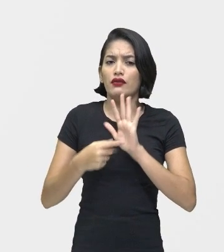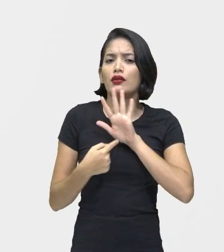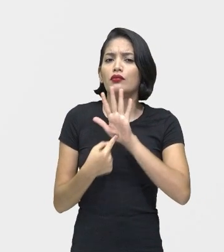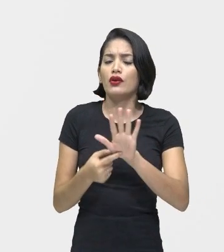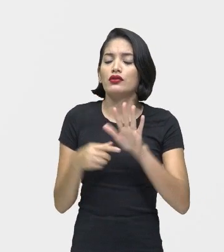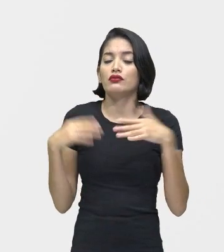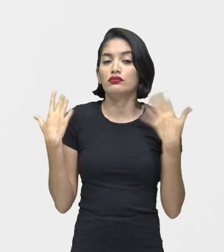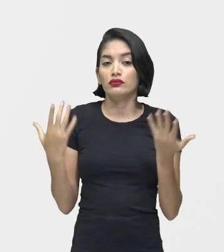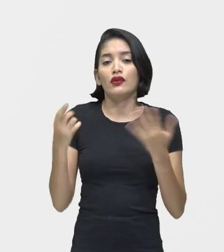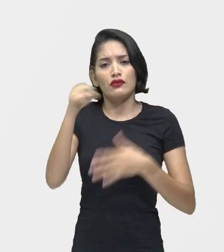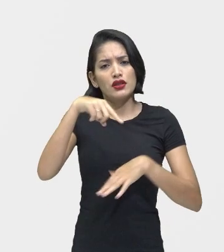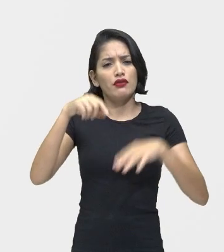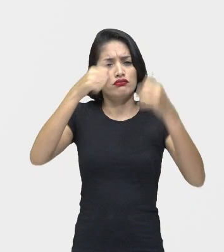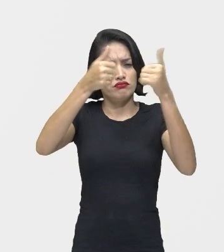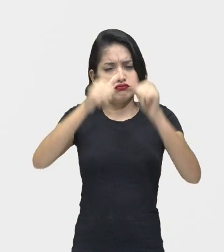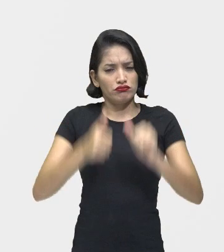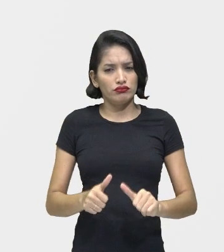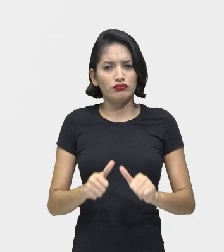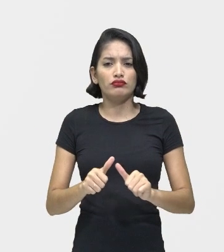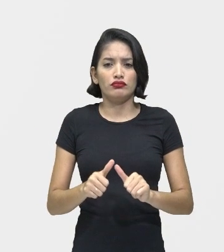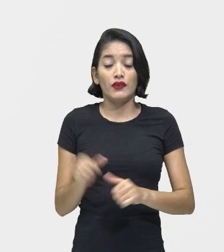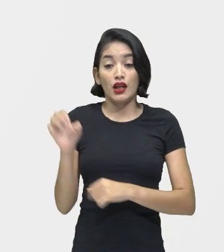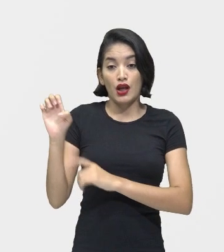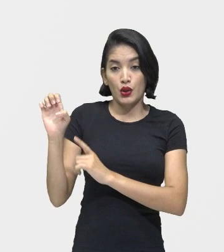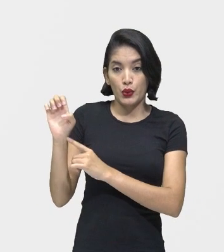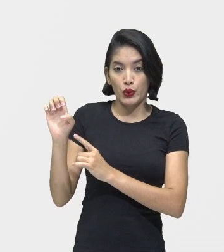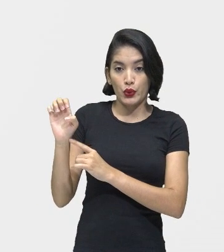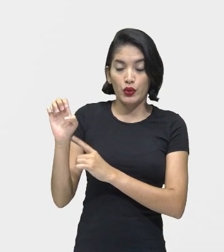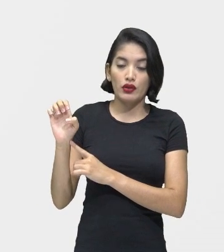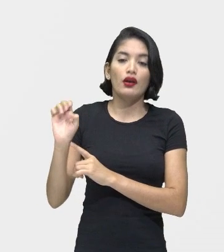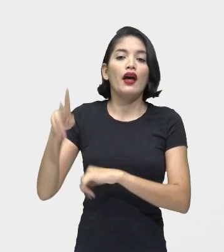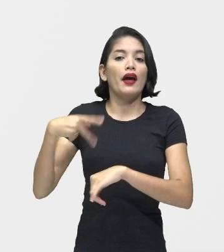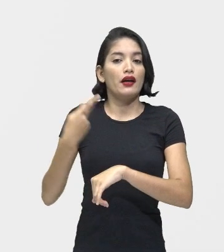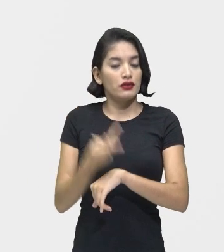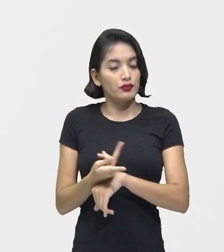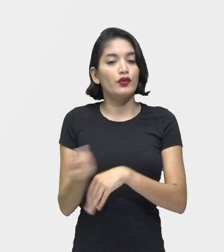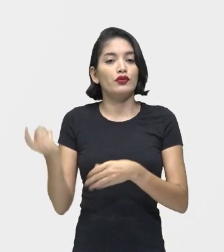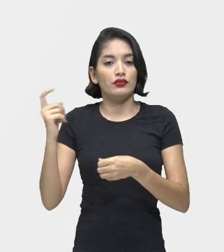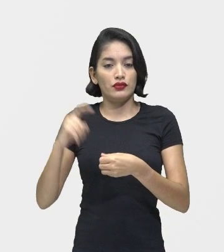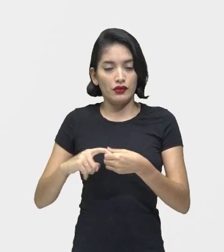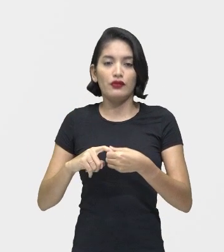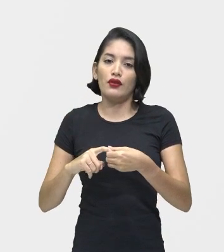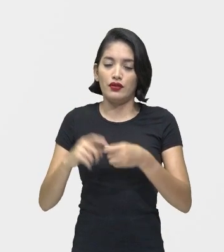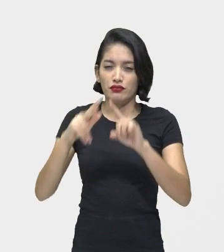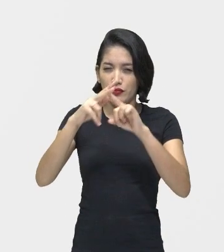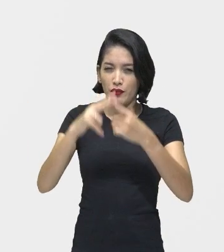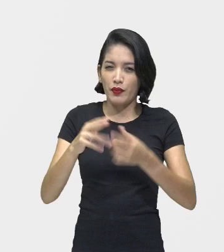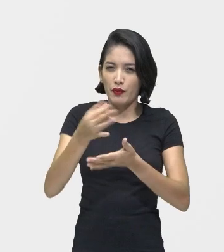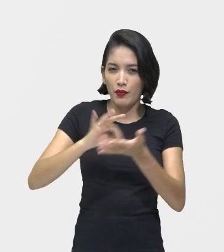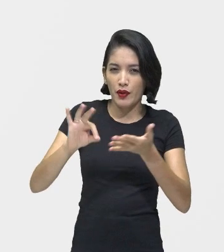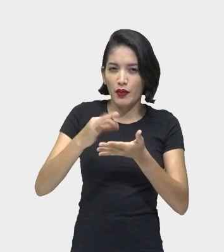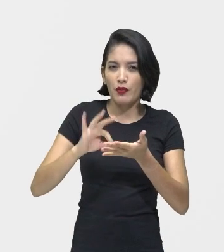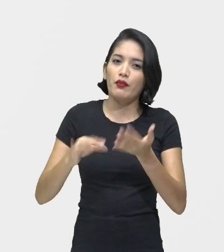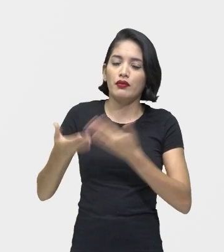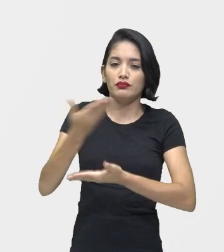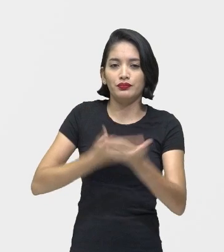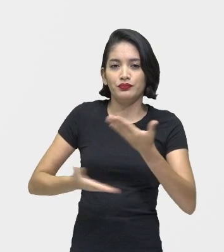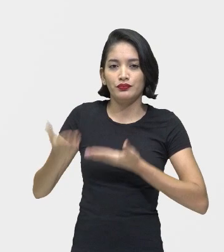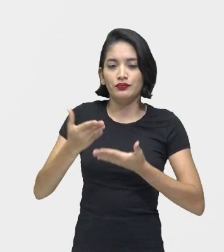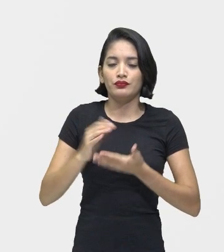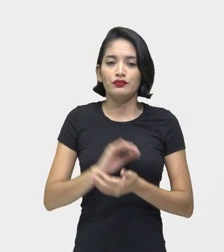vão analisar o ezinho. E daqui a pouco eu volto com vocês para fazermos a nossa interatividade.